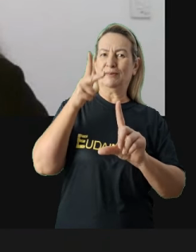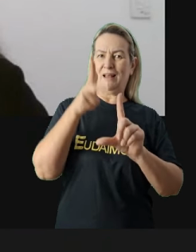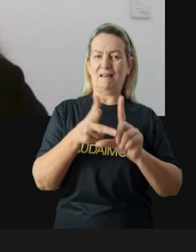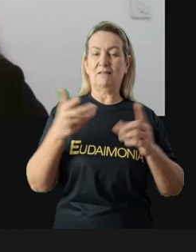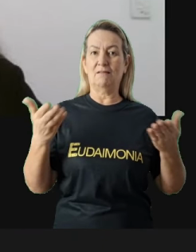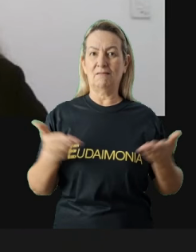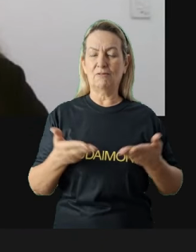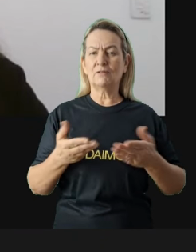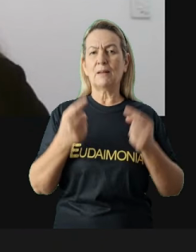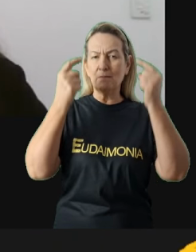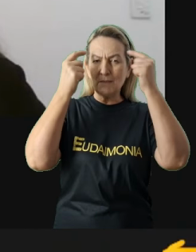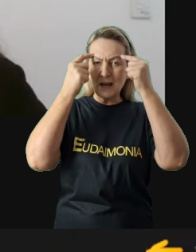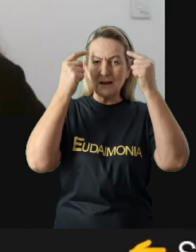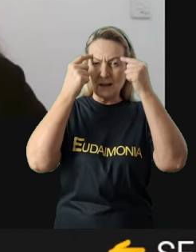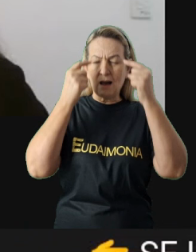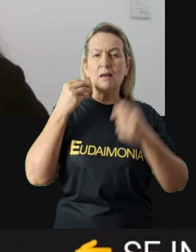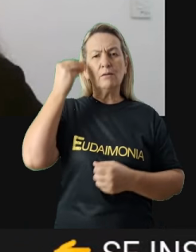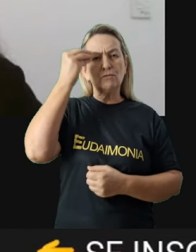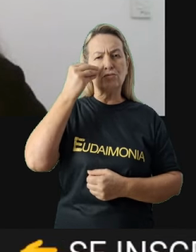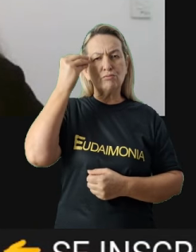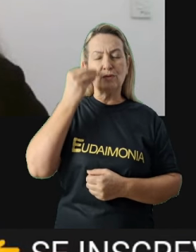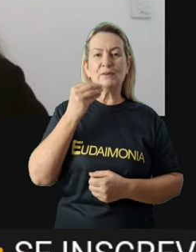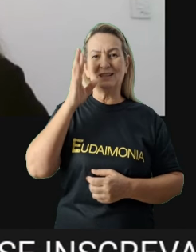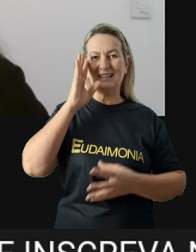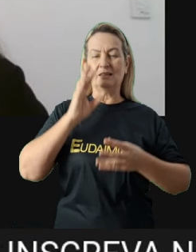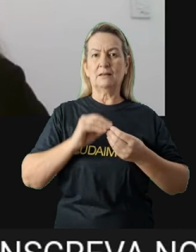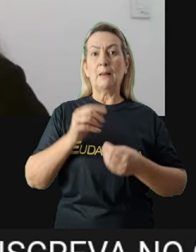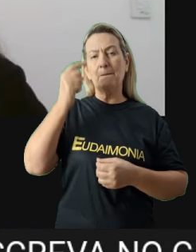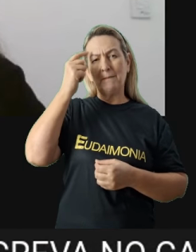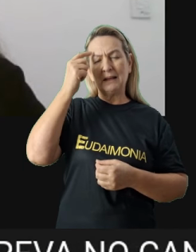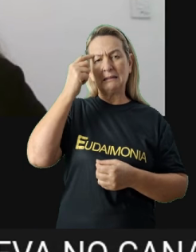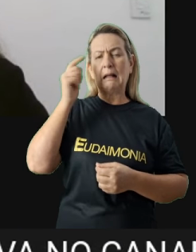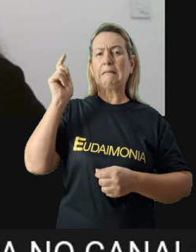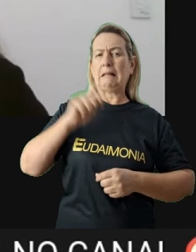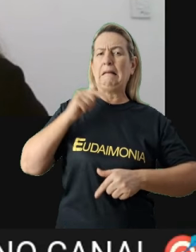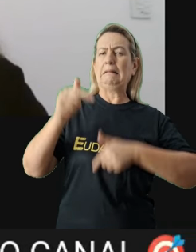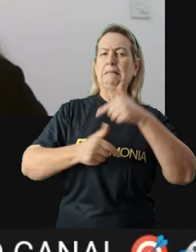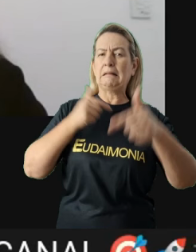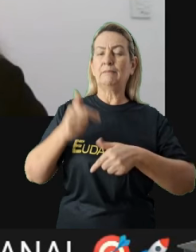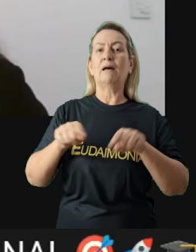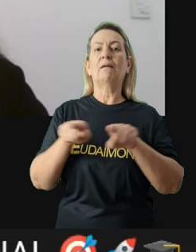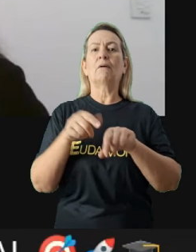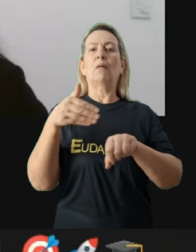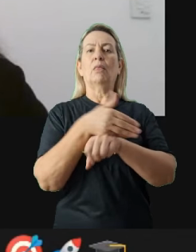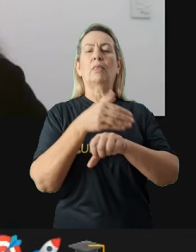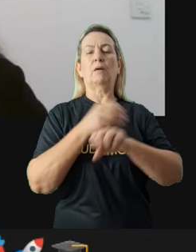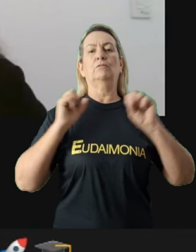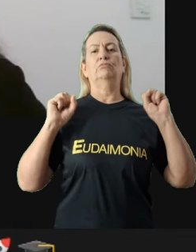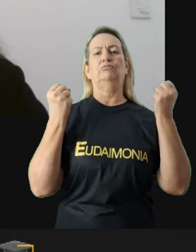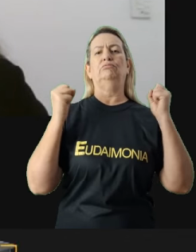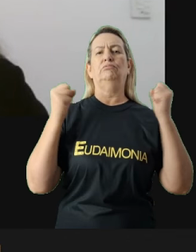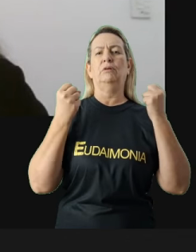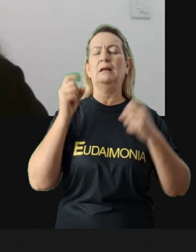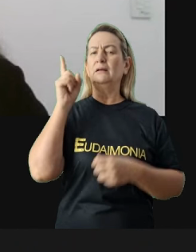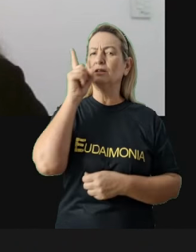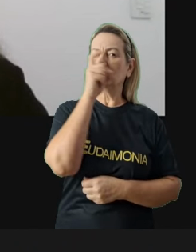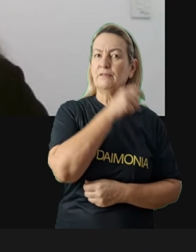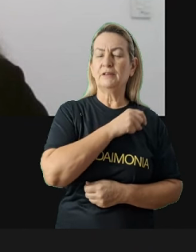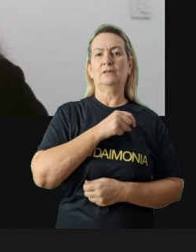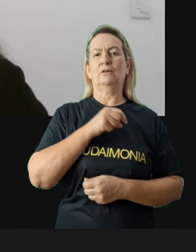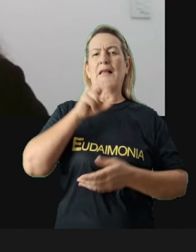do aluno. Então, para se profissionalizar, né, que é esta ação educacional, a gente precisa se colocar a pensar e a refletir sobre